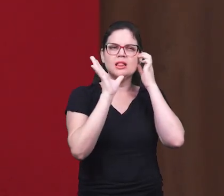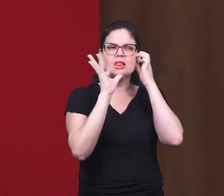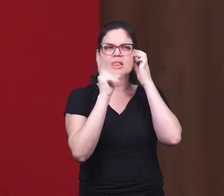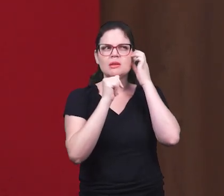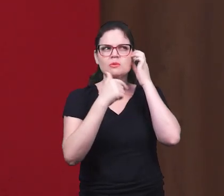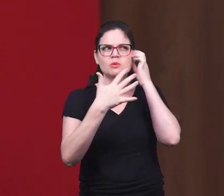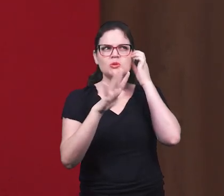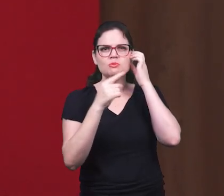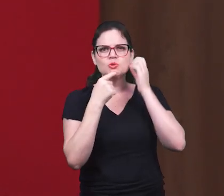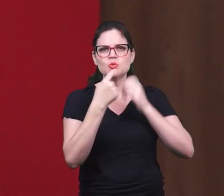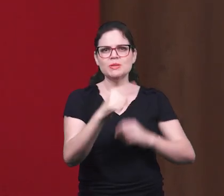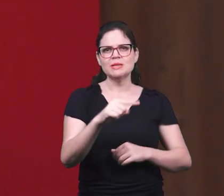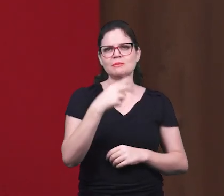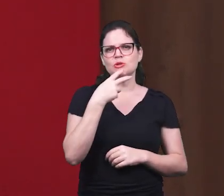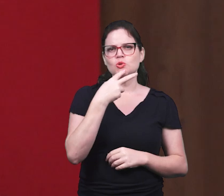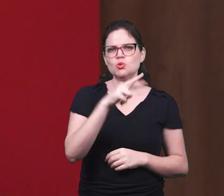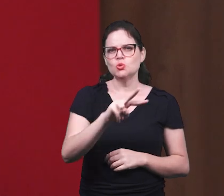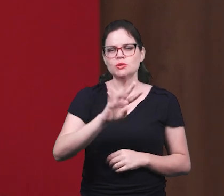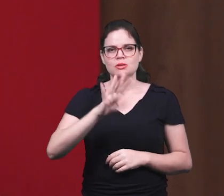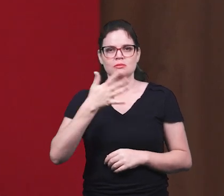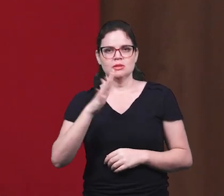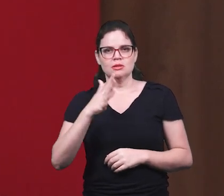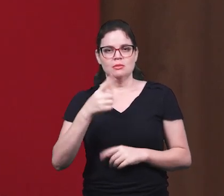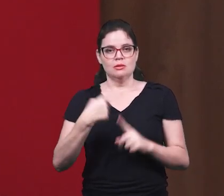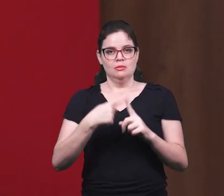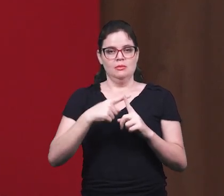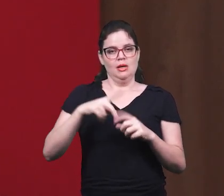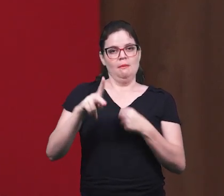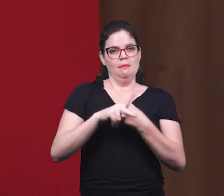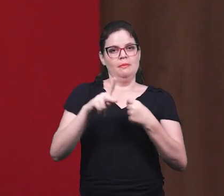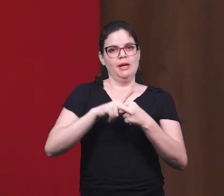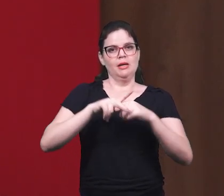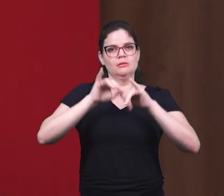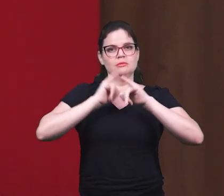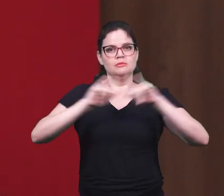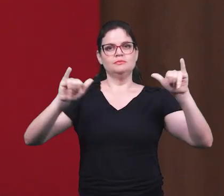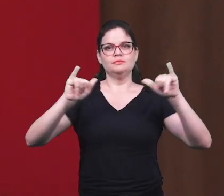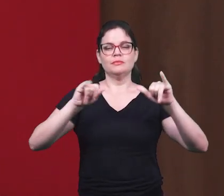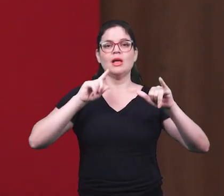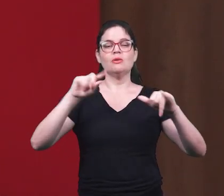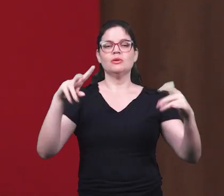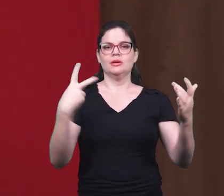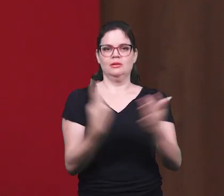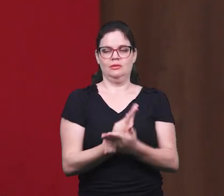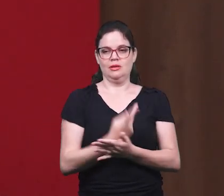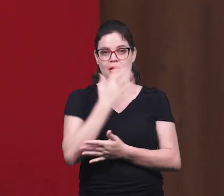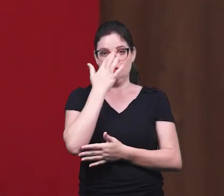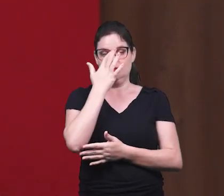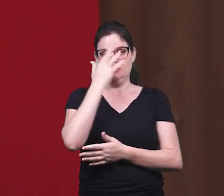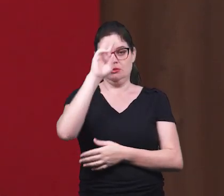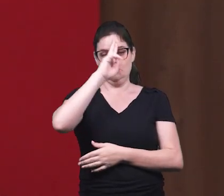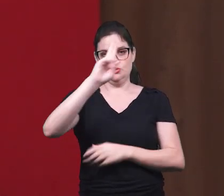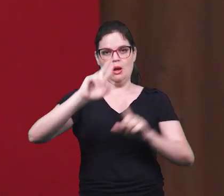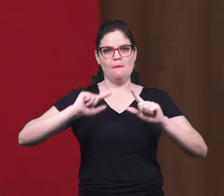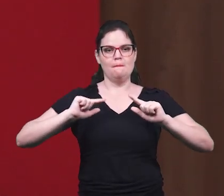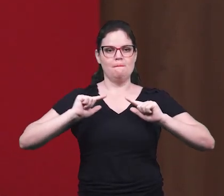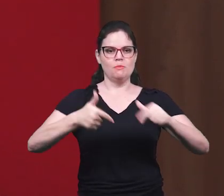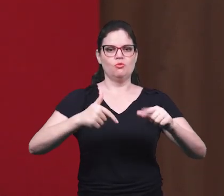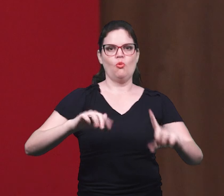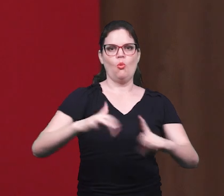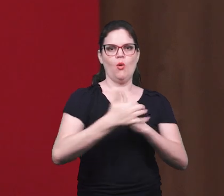2 semanas, ele foi lá dar aquele discurso, e aí o Senhor interferiu ali, porque